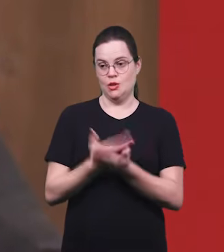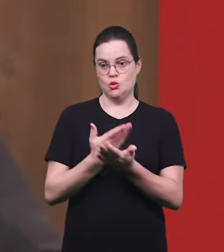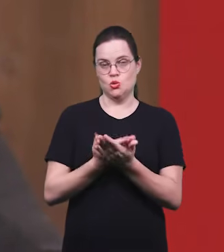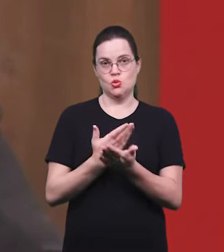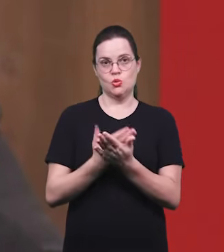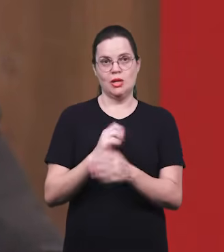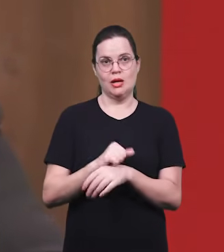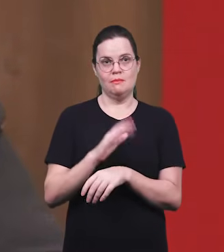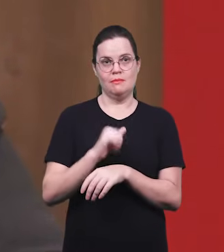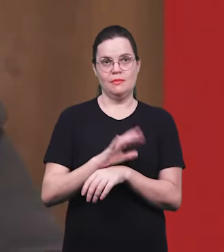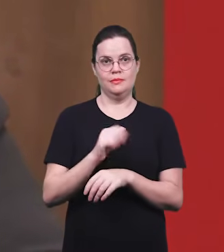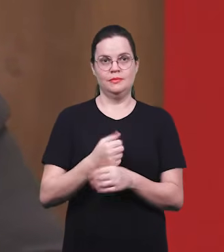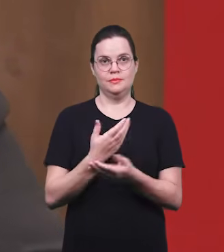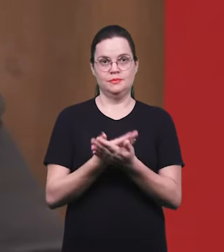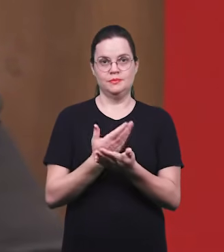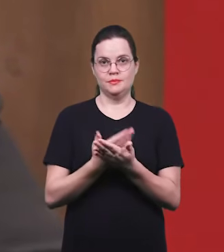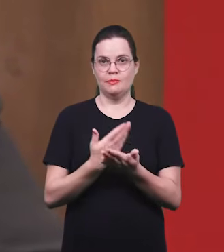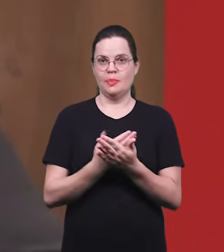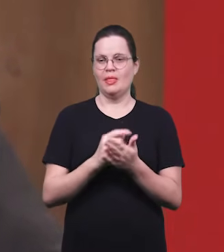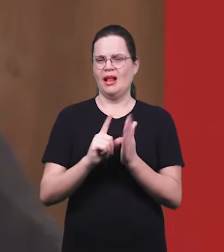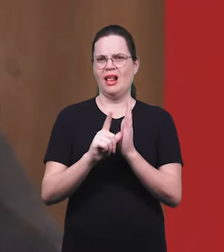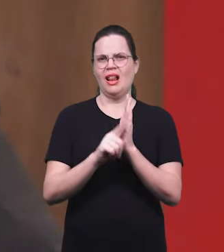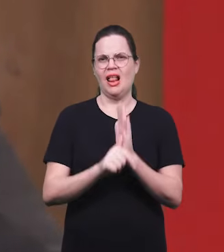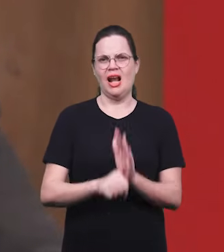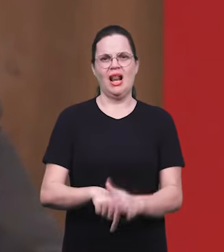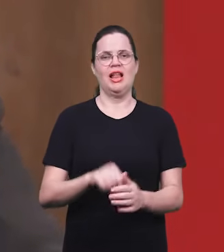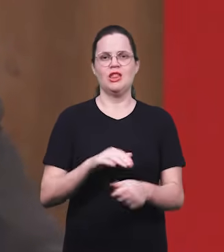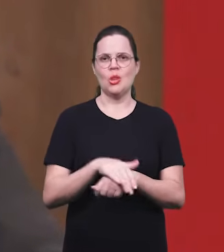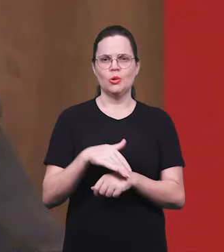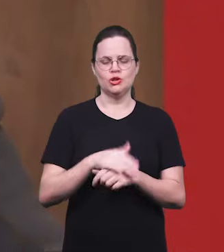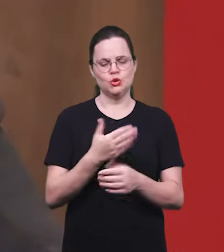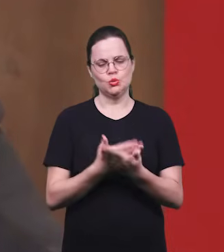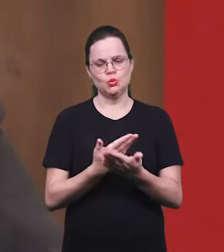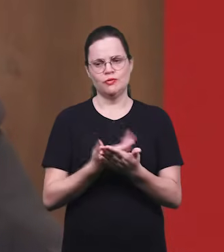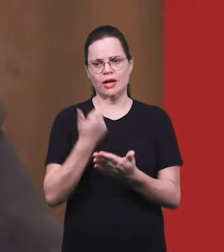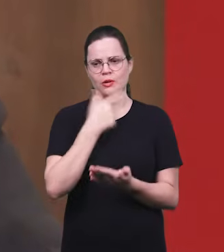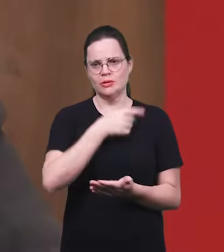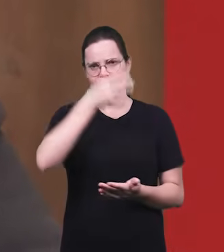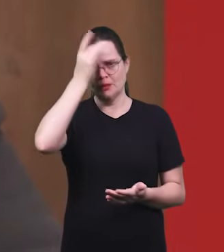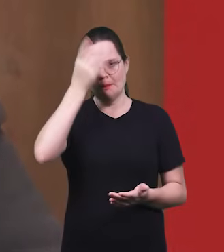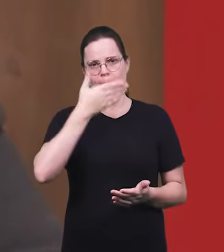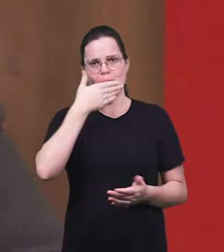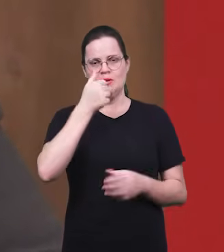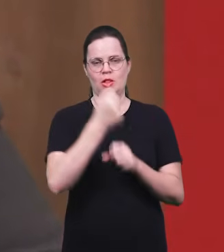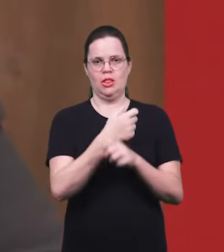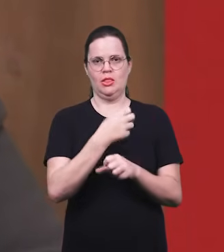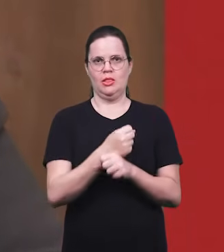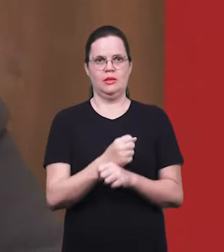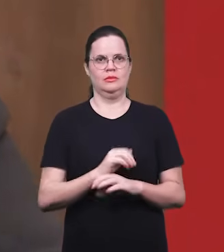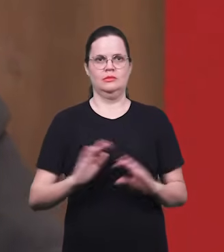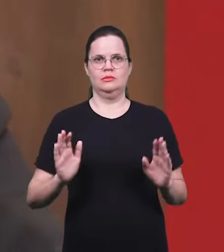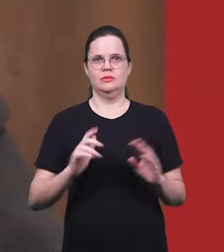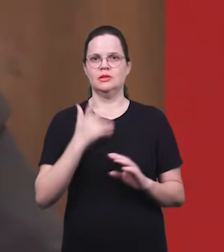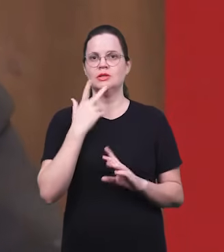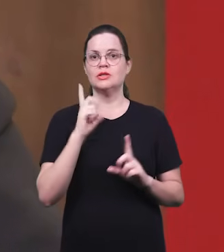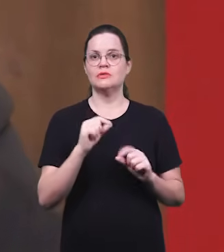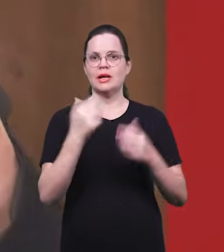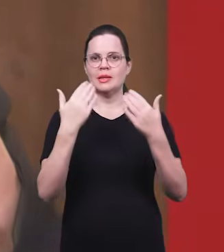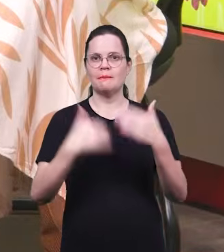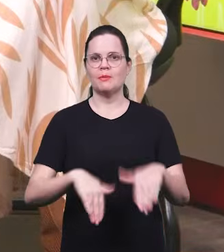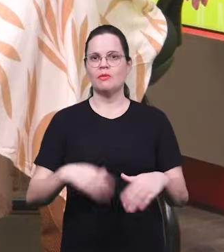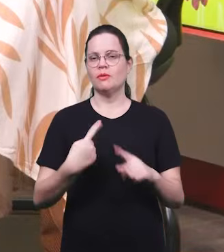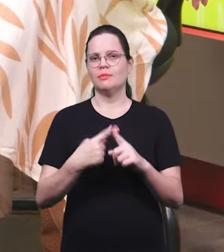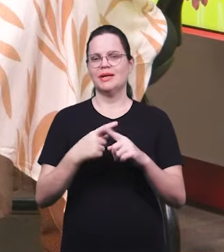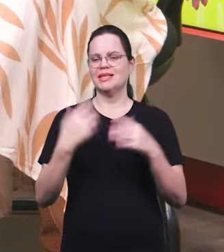estudando mais, ou muitas vezes estudando até tarde, eles vão conseguir melhor nas provas. Por que a gente fala tanto